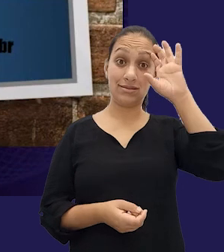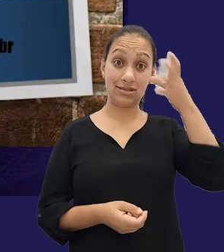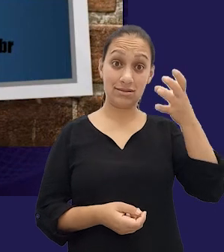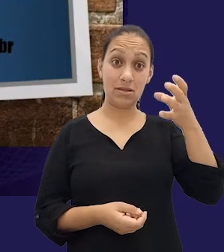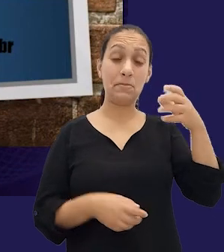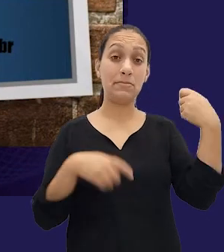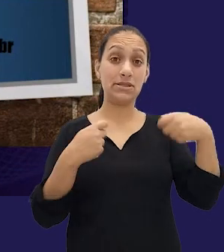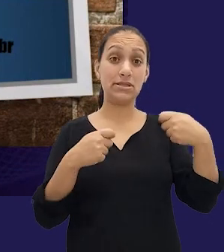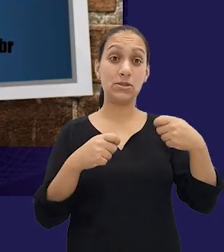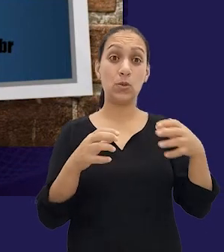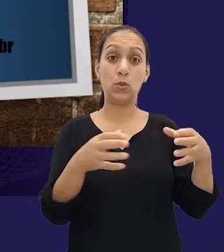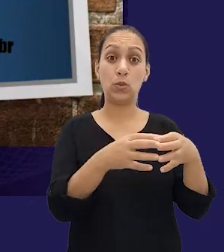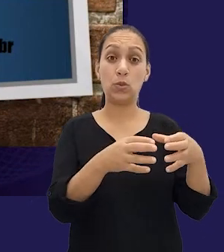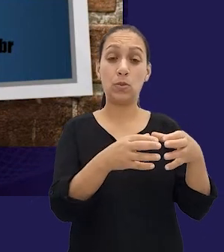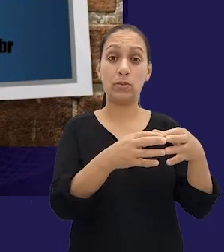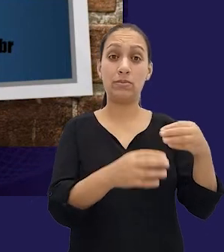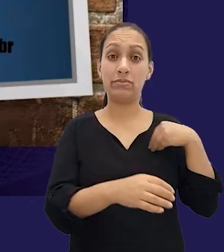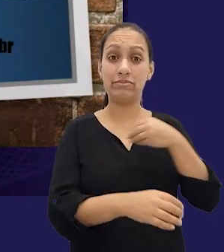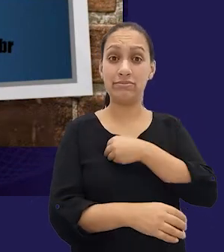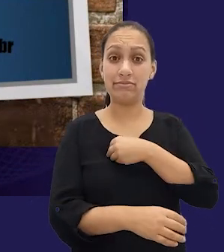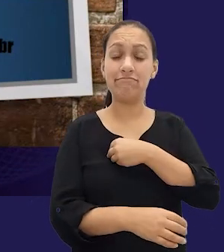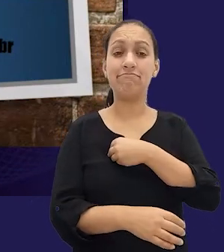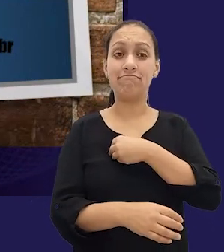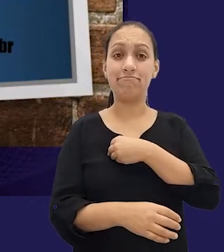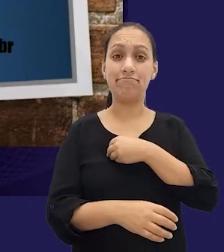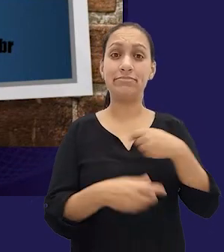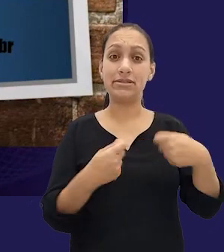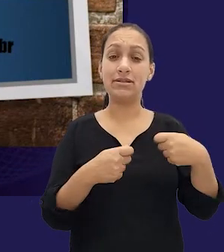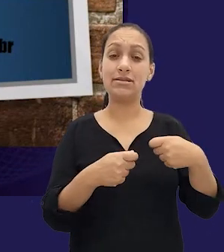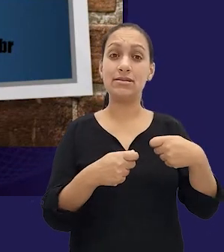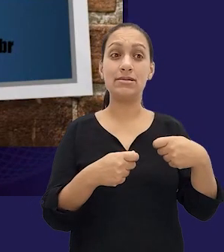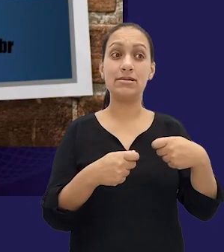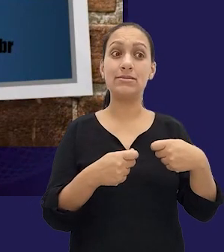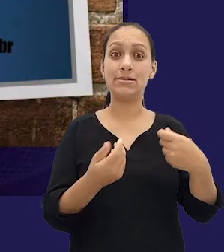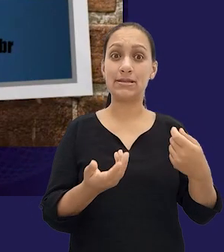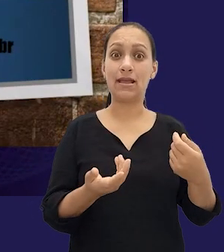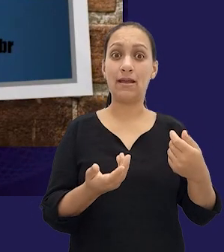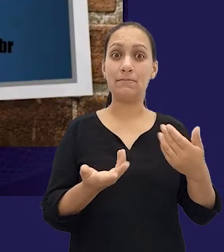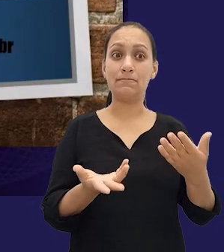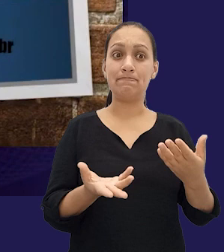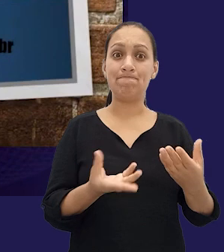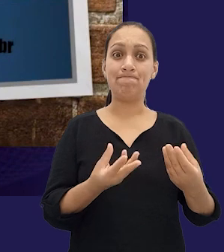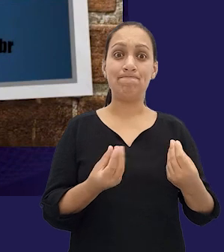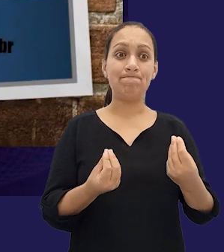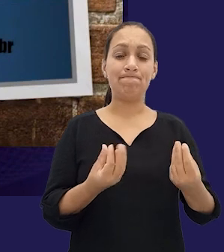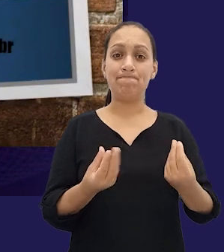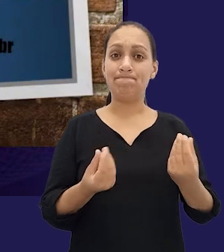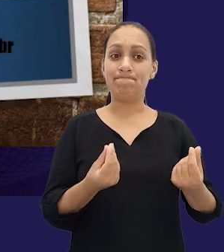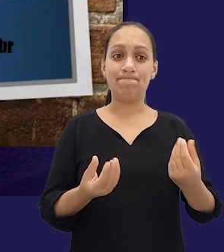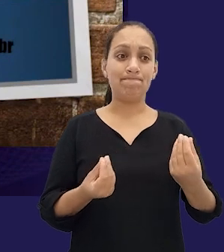partir de um corpo clínico, né? E deve ser feita com muita prudência, com muita cautela, com muita